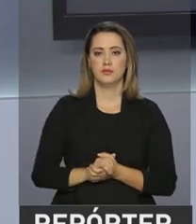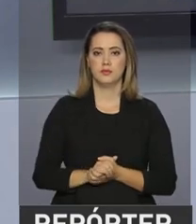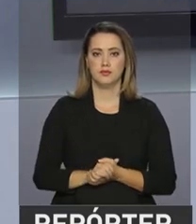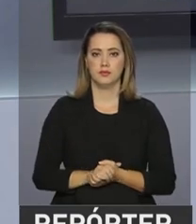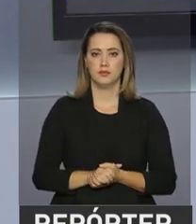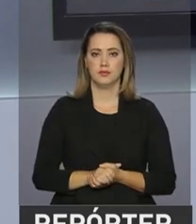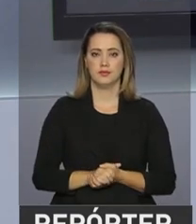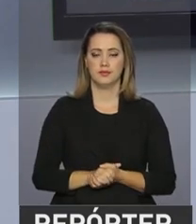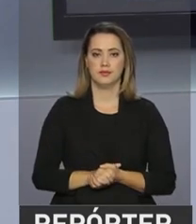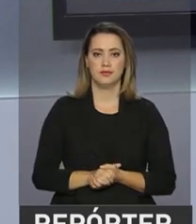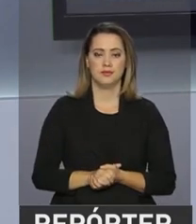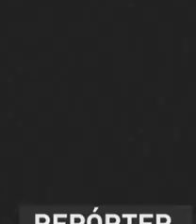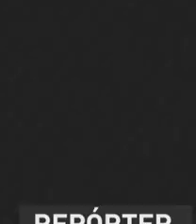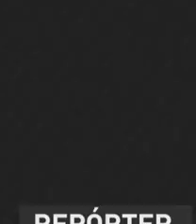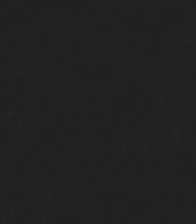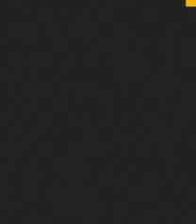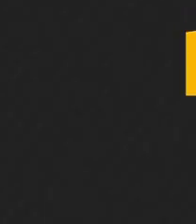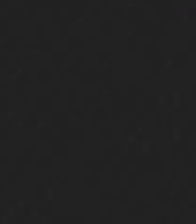federal